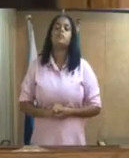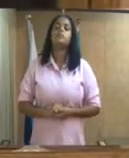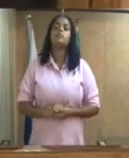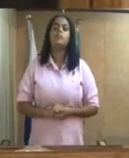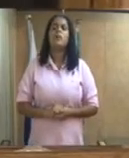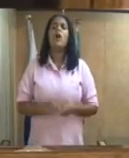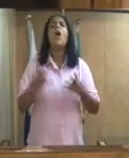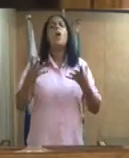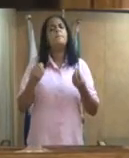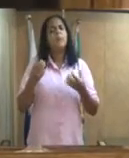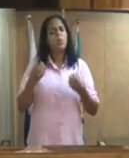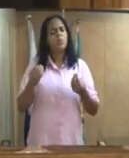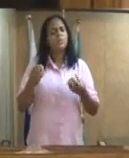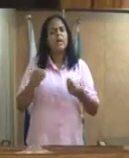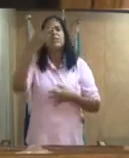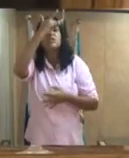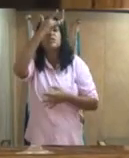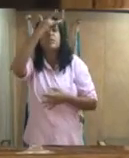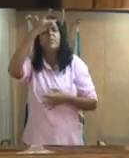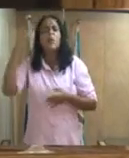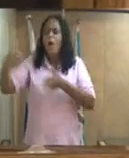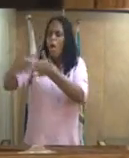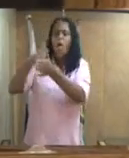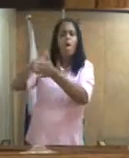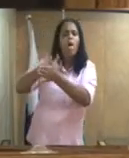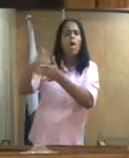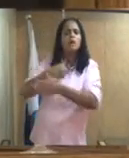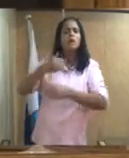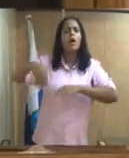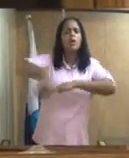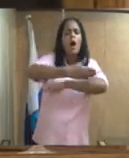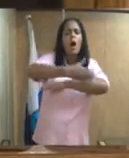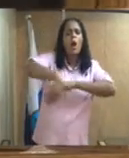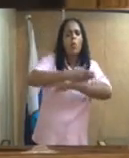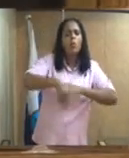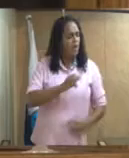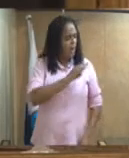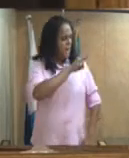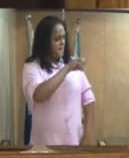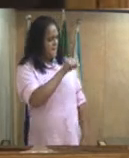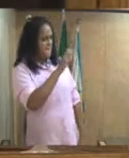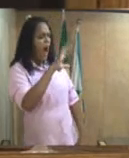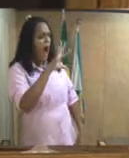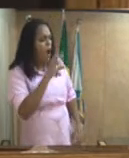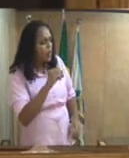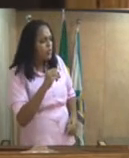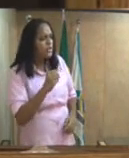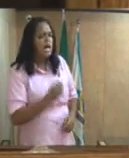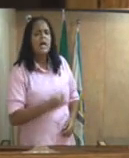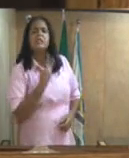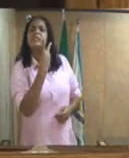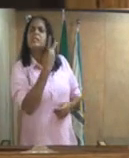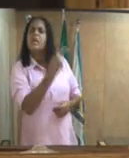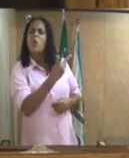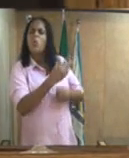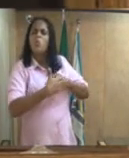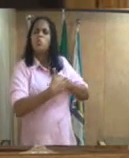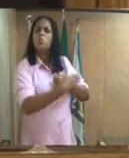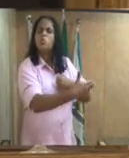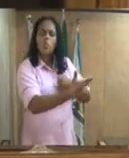muitas pessoas têm me perguntado nas ruas: Marcos, segundo turno você caminhou...